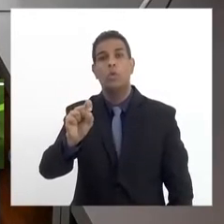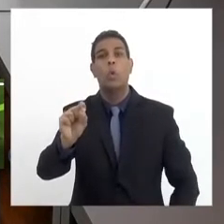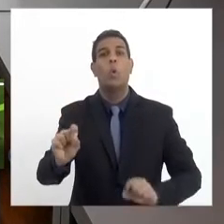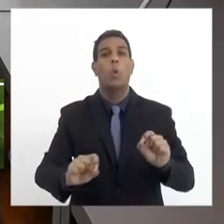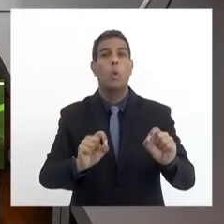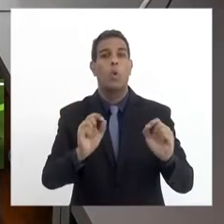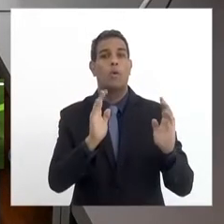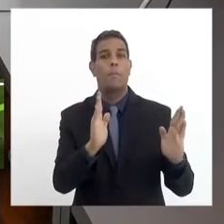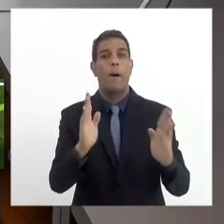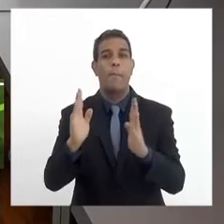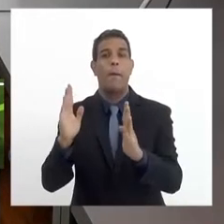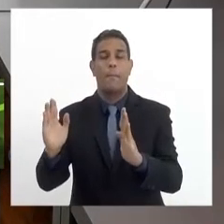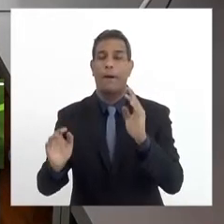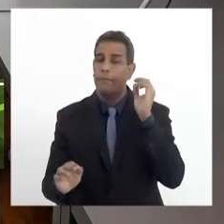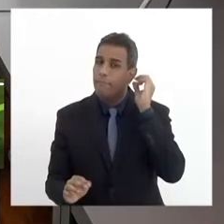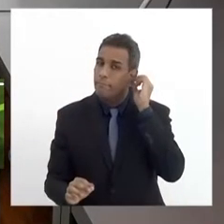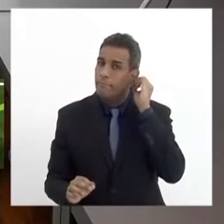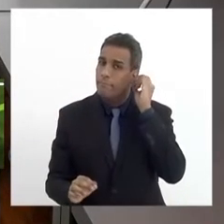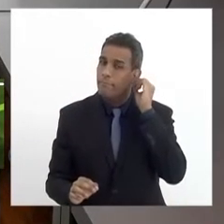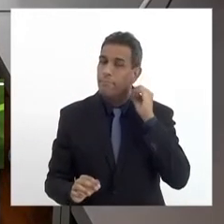delegado Carlos Augusto.